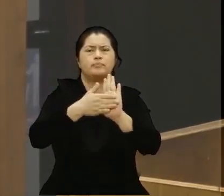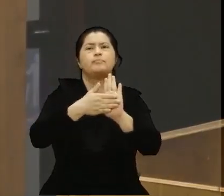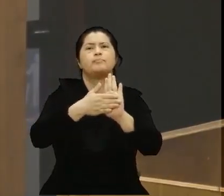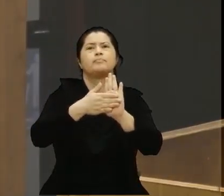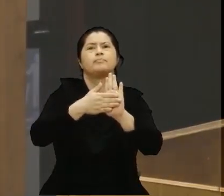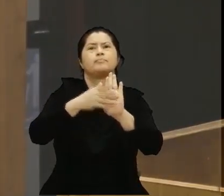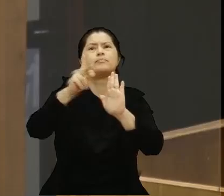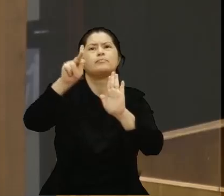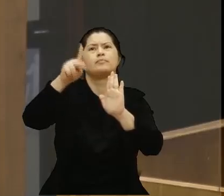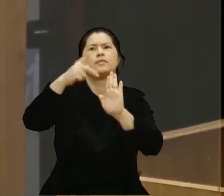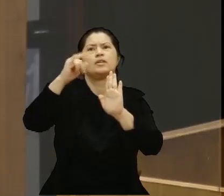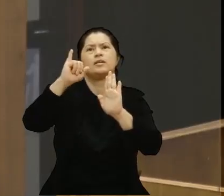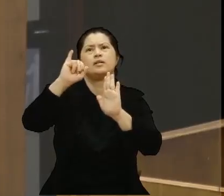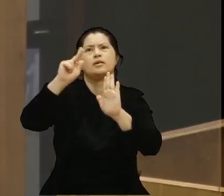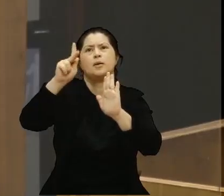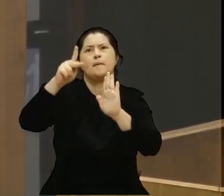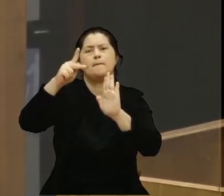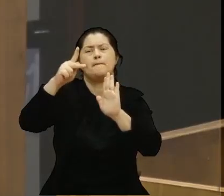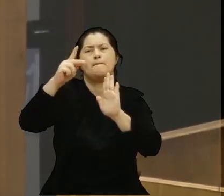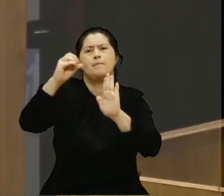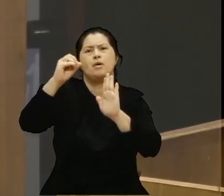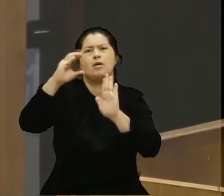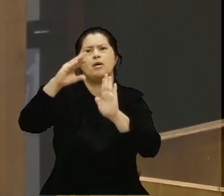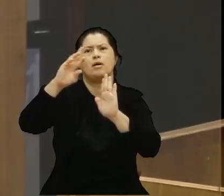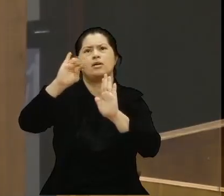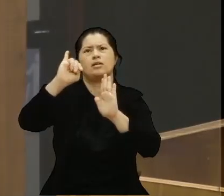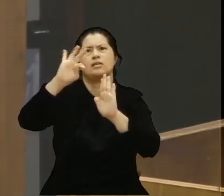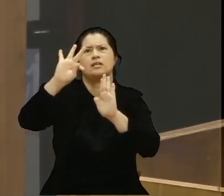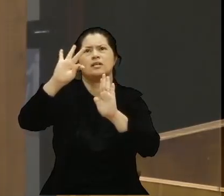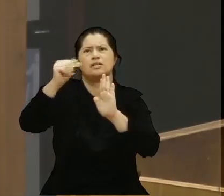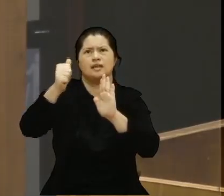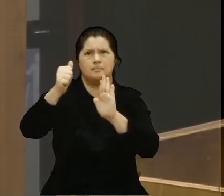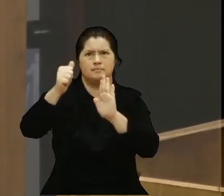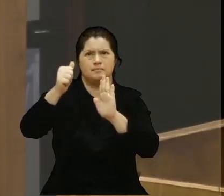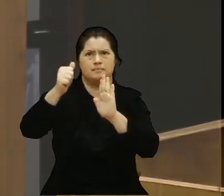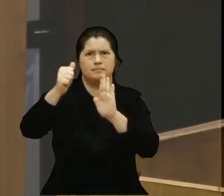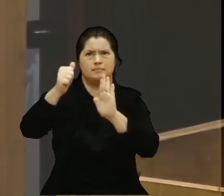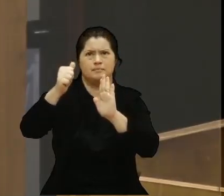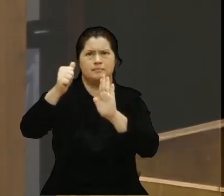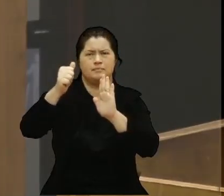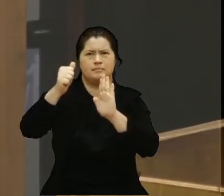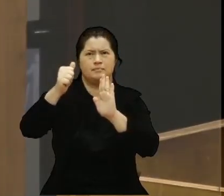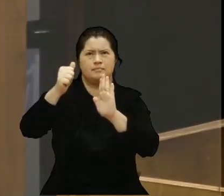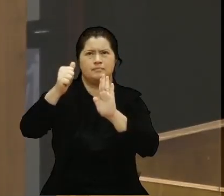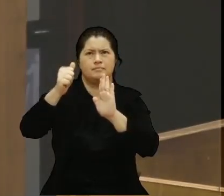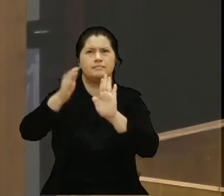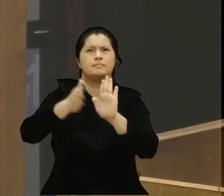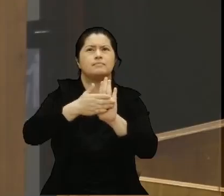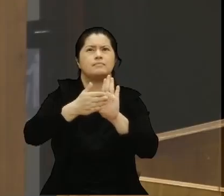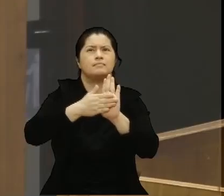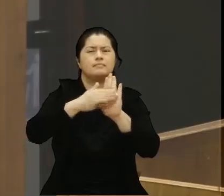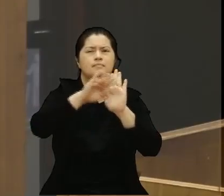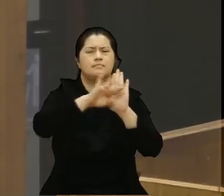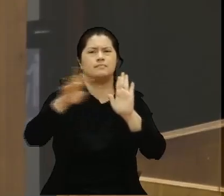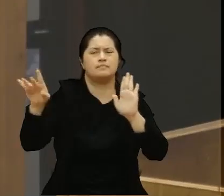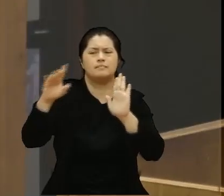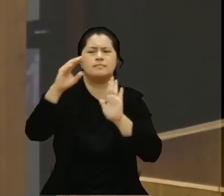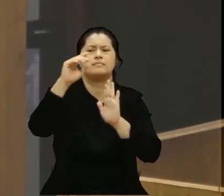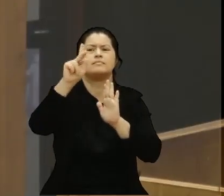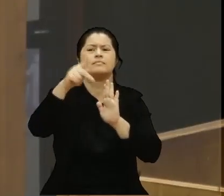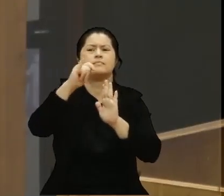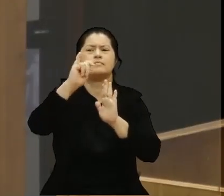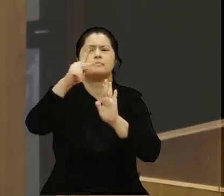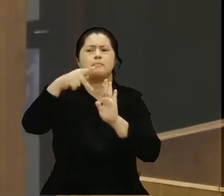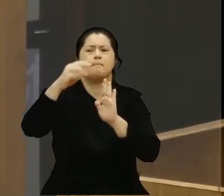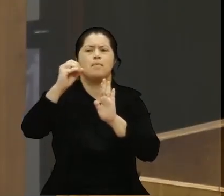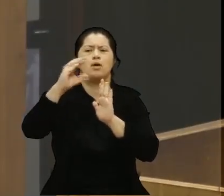resumo da esquerda, ó. Vou deixar que a TV Câmara possa aqui filmar ainda em tempo nesses meus segundos aqui, ó. São hipócritas. É isso aqui que eles